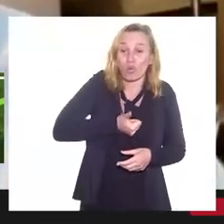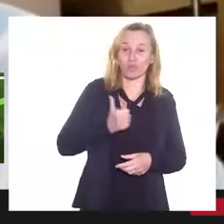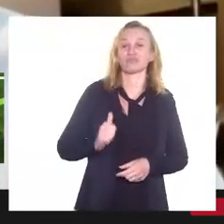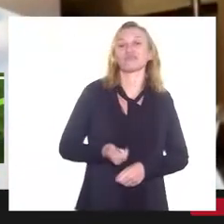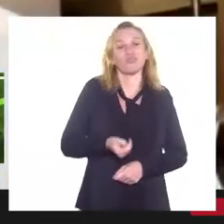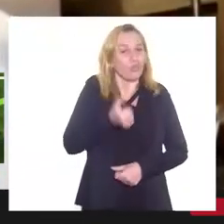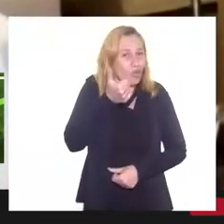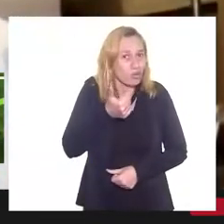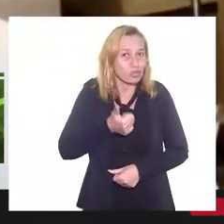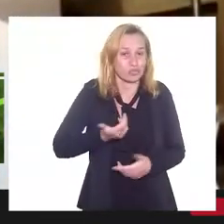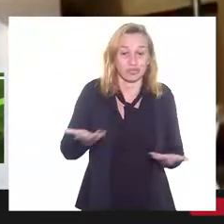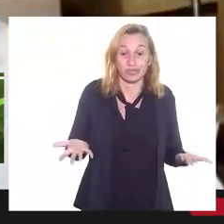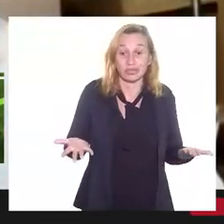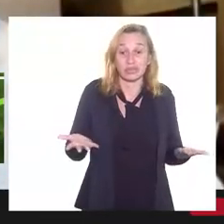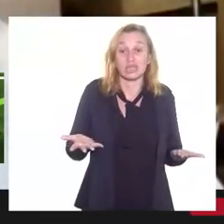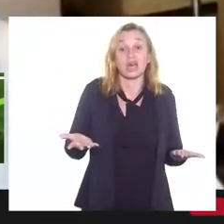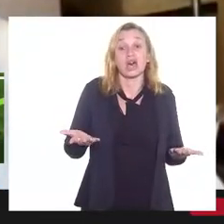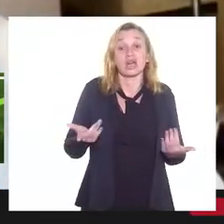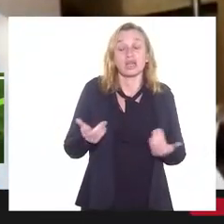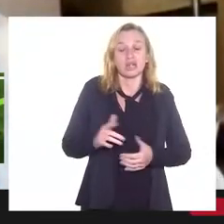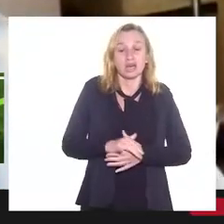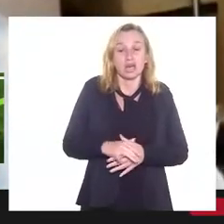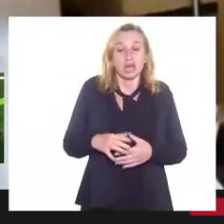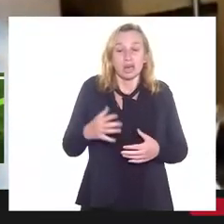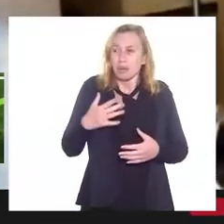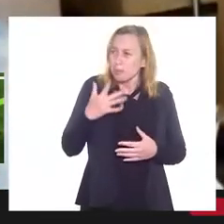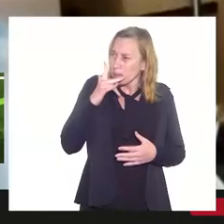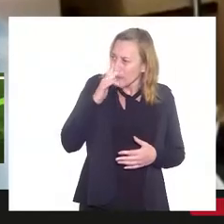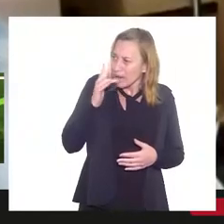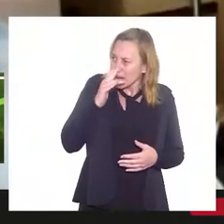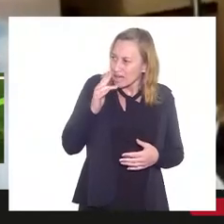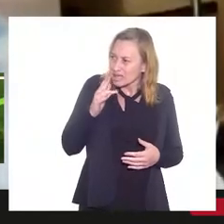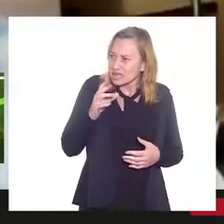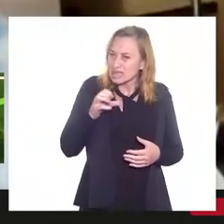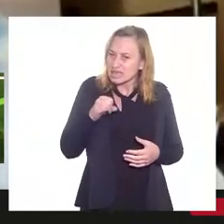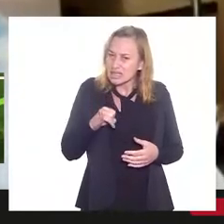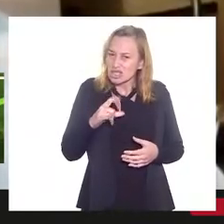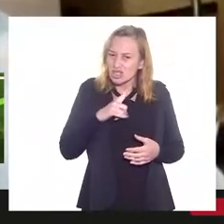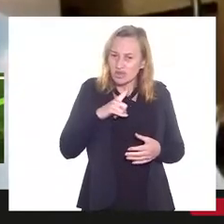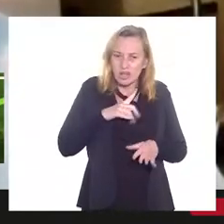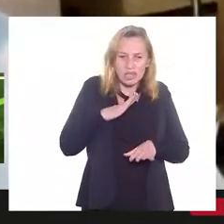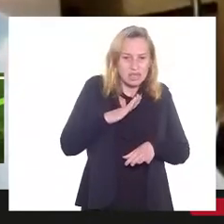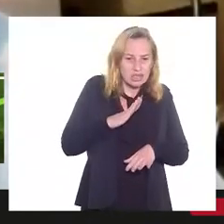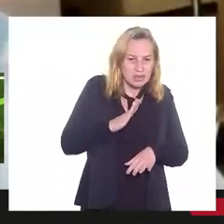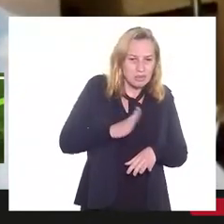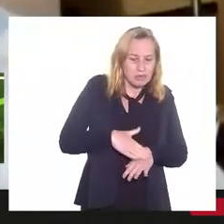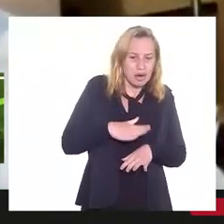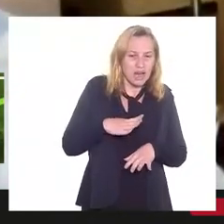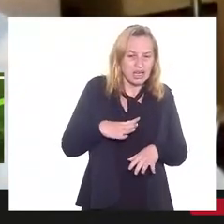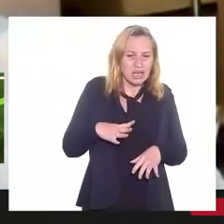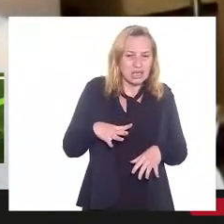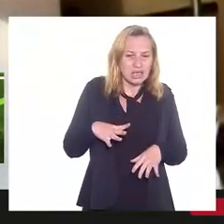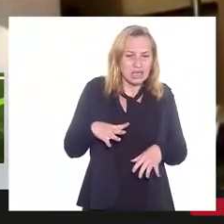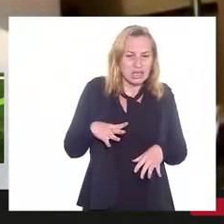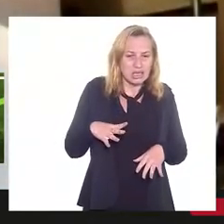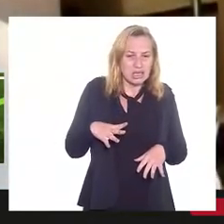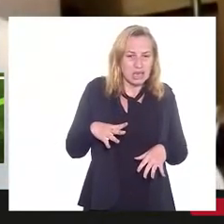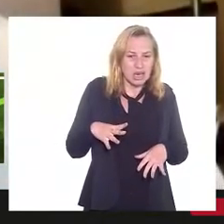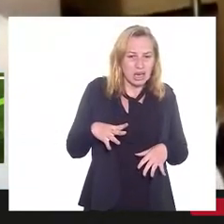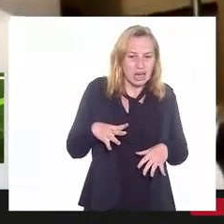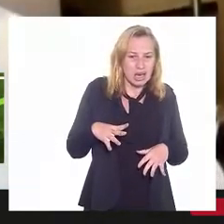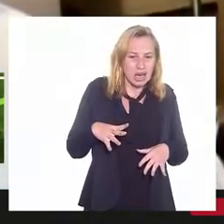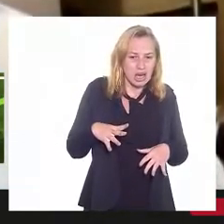áreas em que se nós tivéssemos mais onde pela ações o